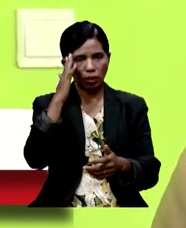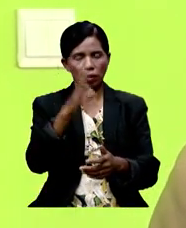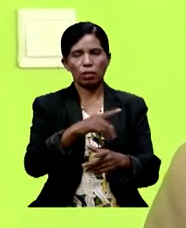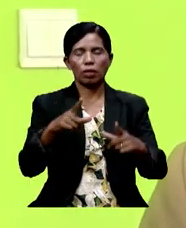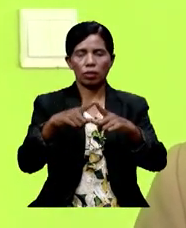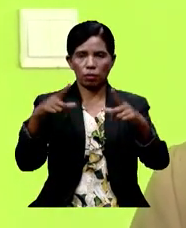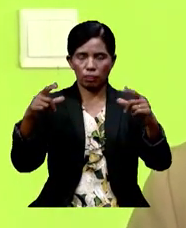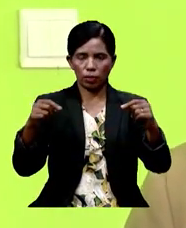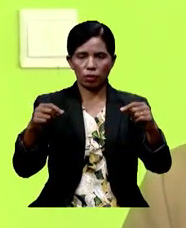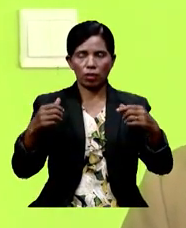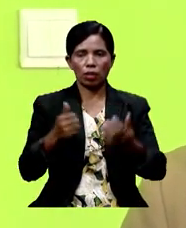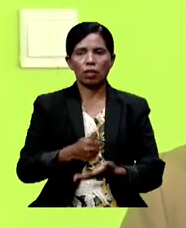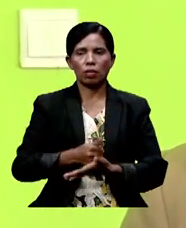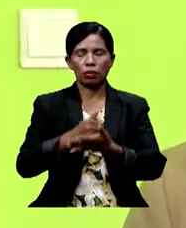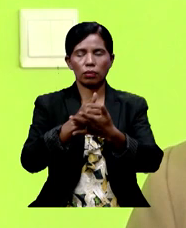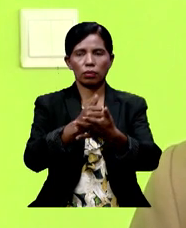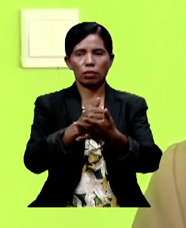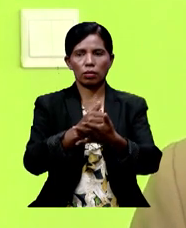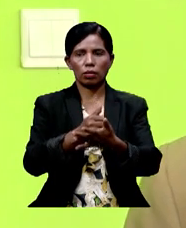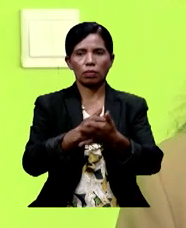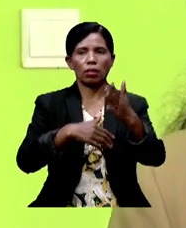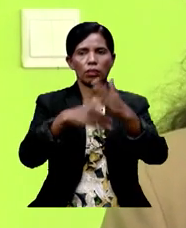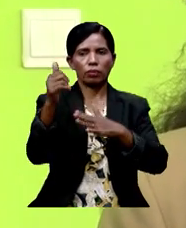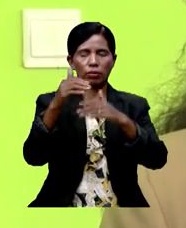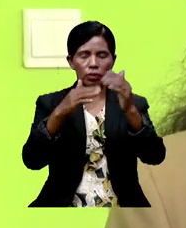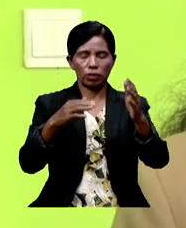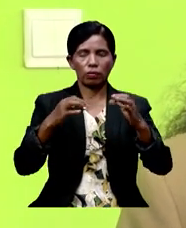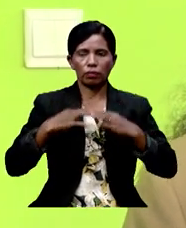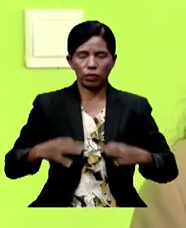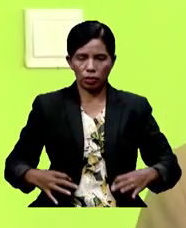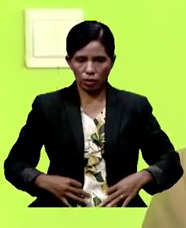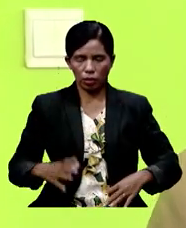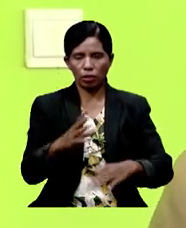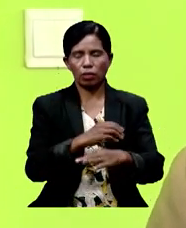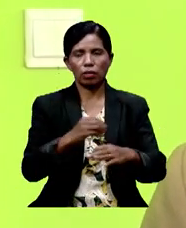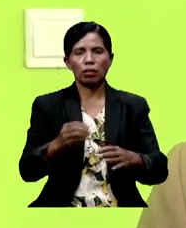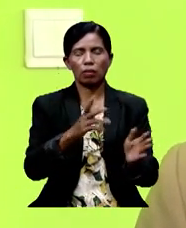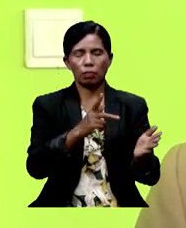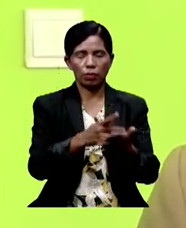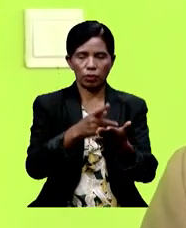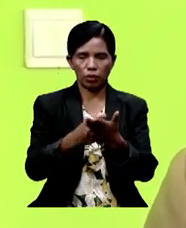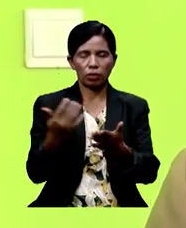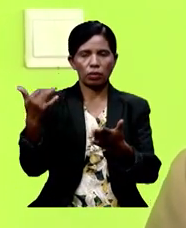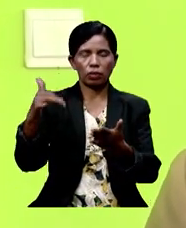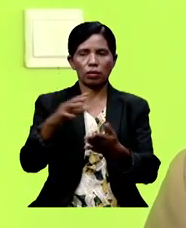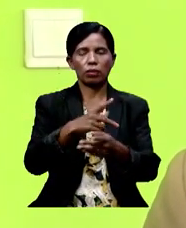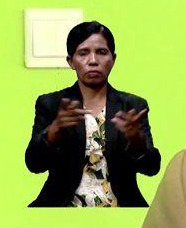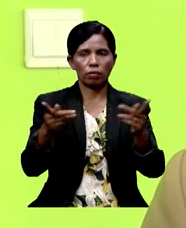Japão, apoio e alívio para infraestruturas físicas. Lilio e projetos ir a nível de escala